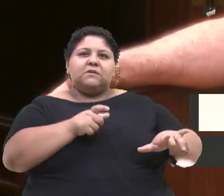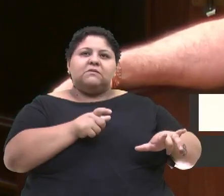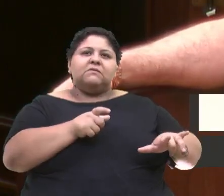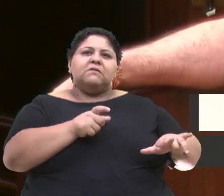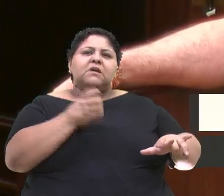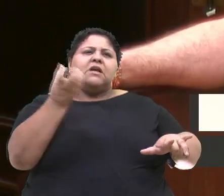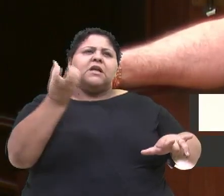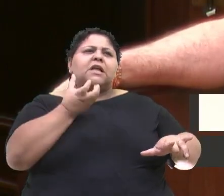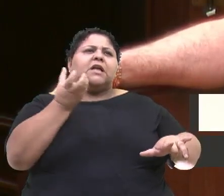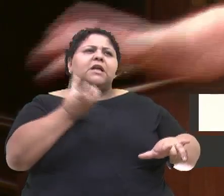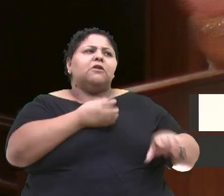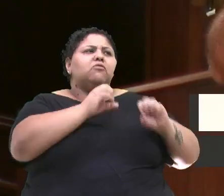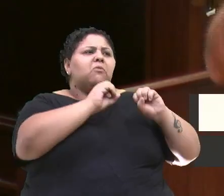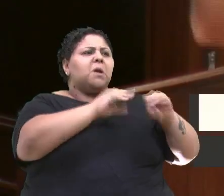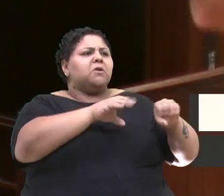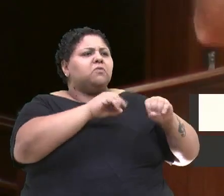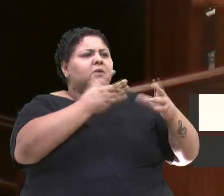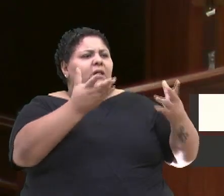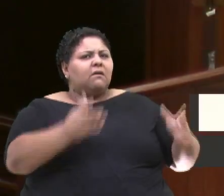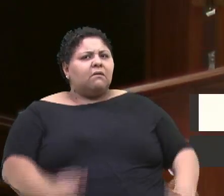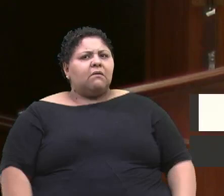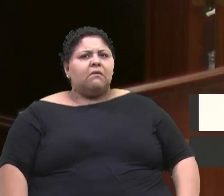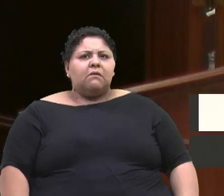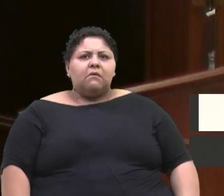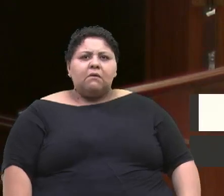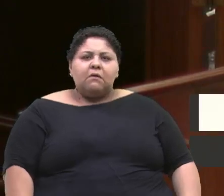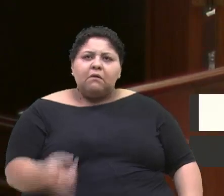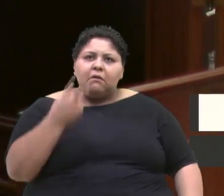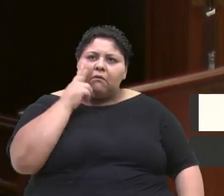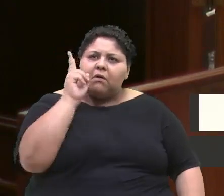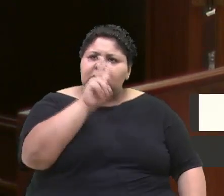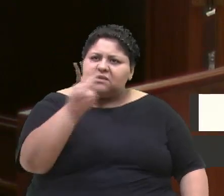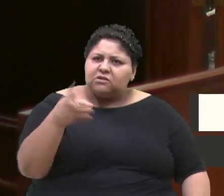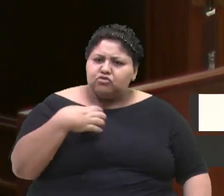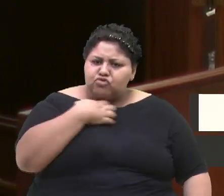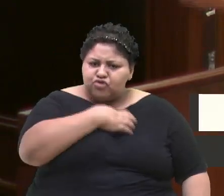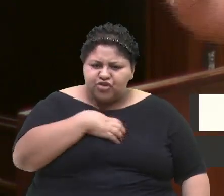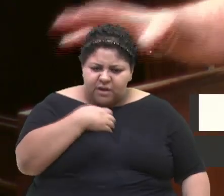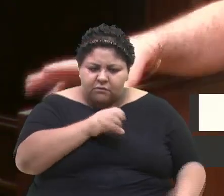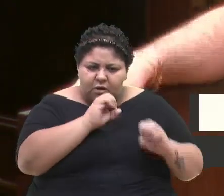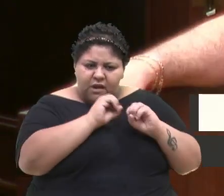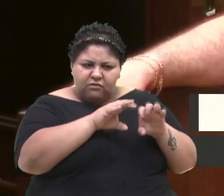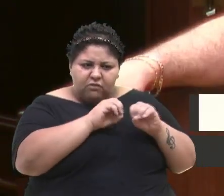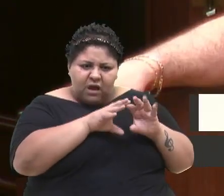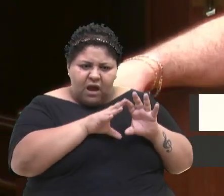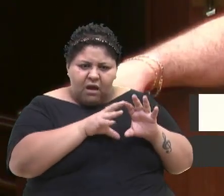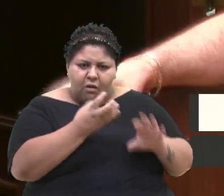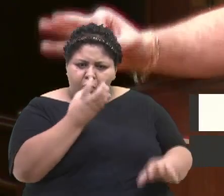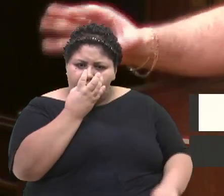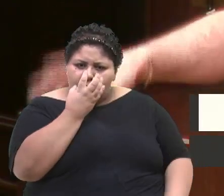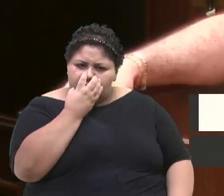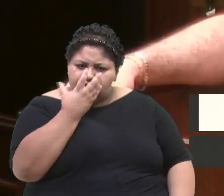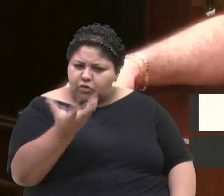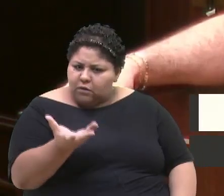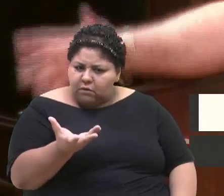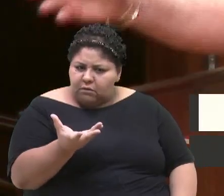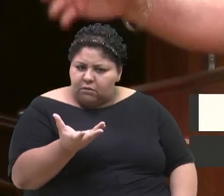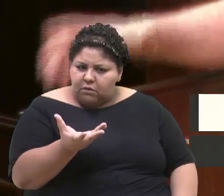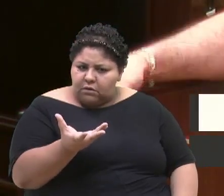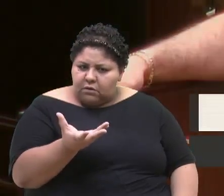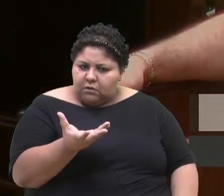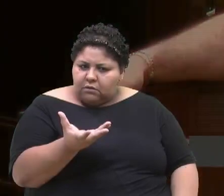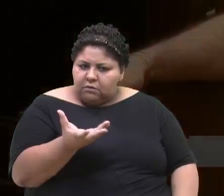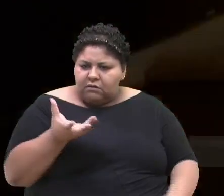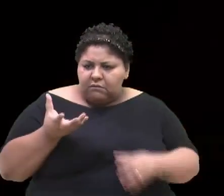educar. Olhem, assistam a maneira como a pessoa tentou educar esse cãozinho, que é um ser indefeso. Pode passar o